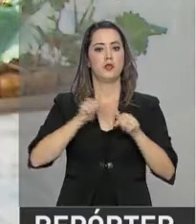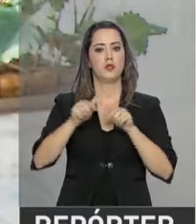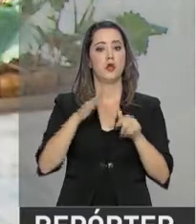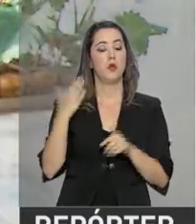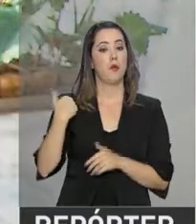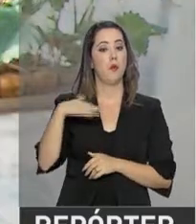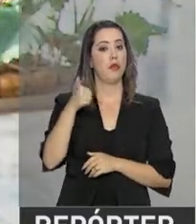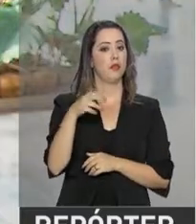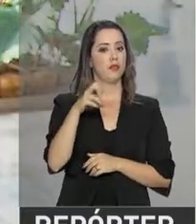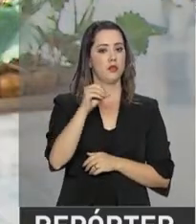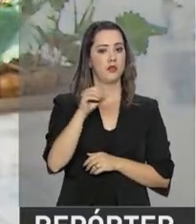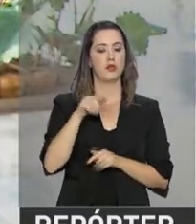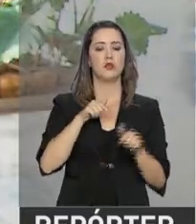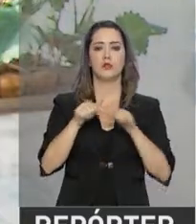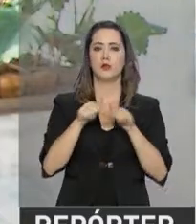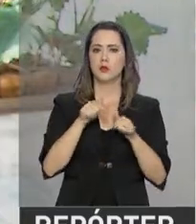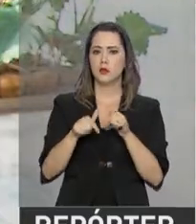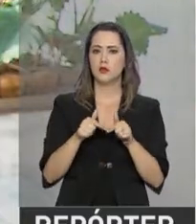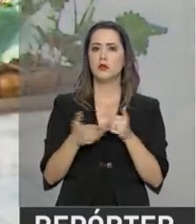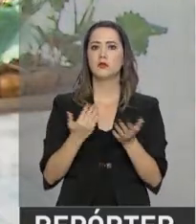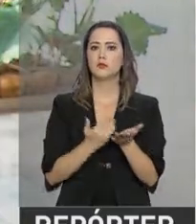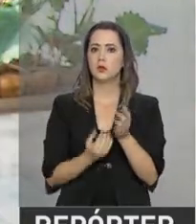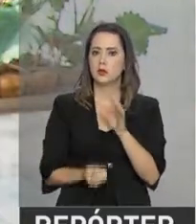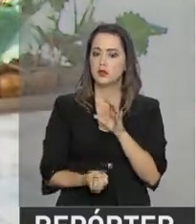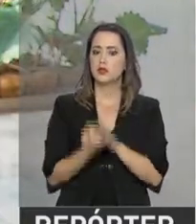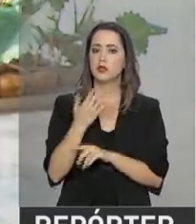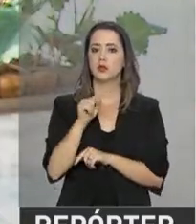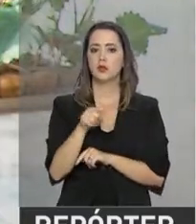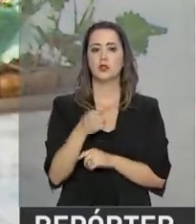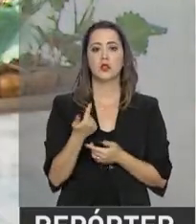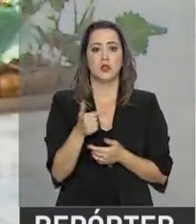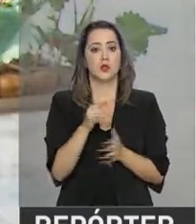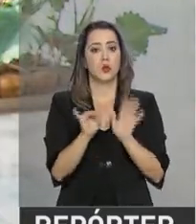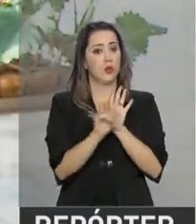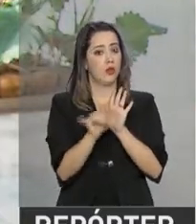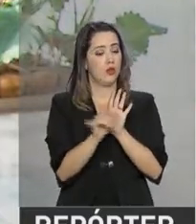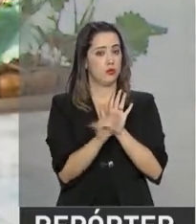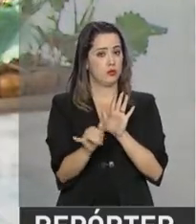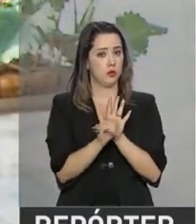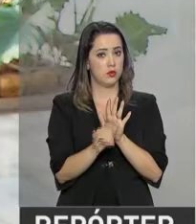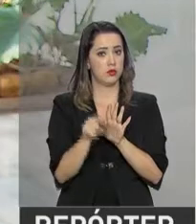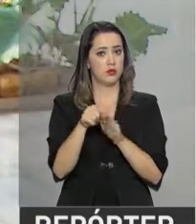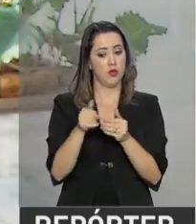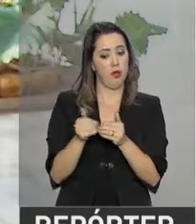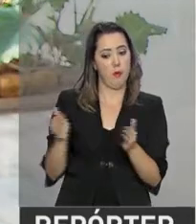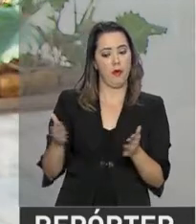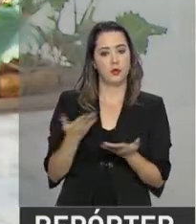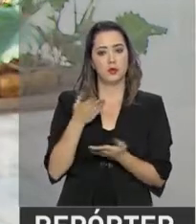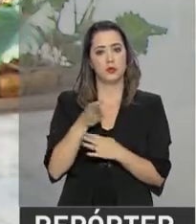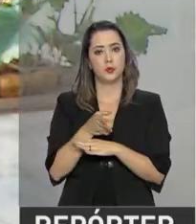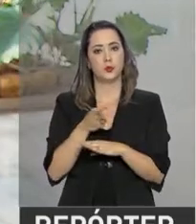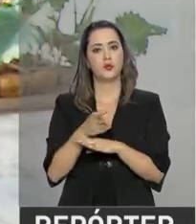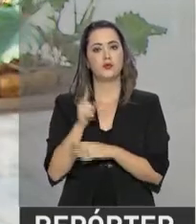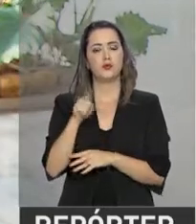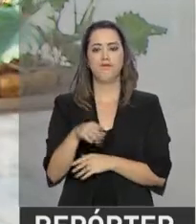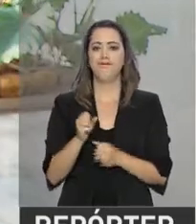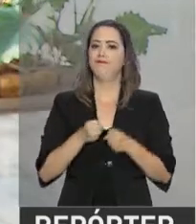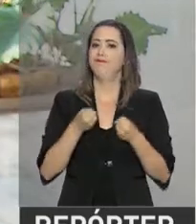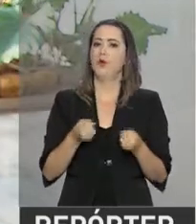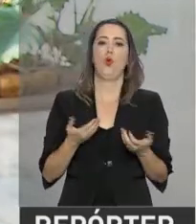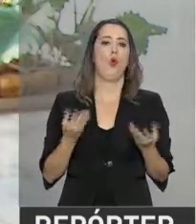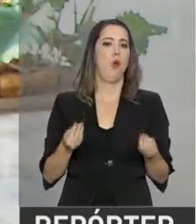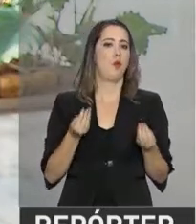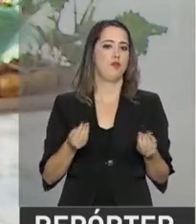150 empregos diretos e indiretos. Então, sem um edital desse, sem um aporte desse, é impossível